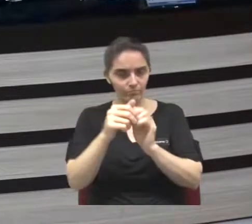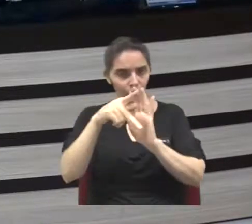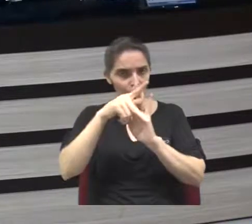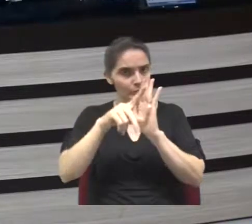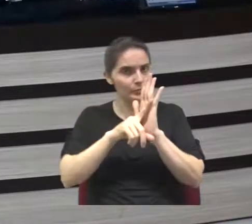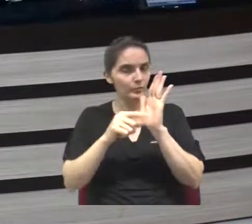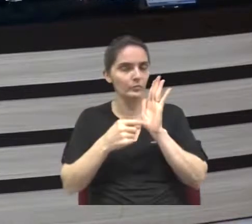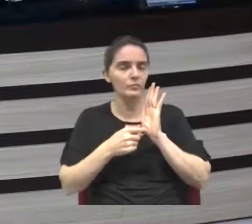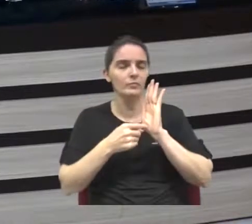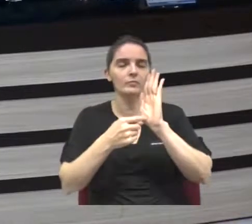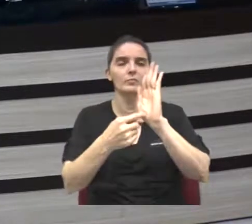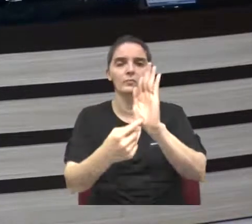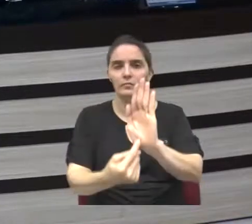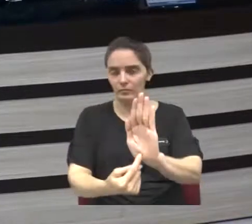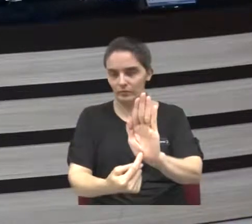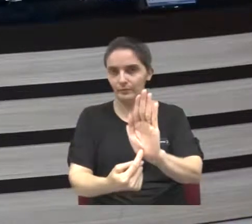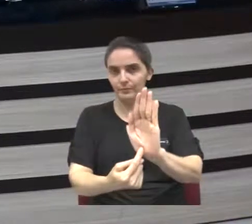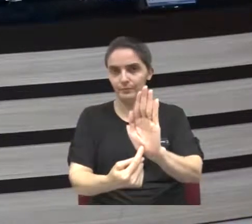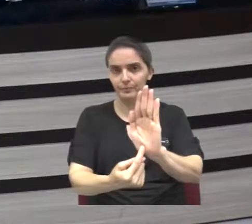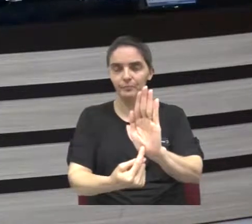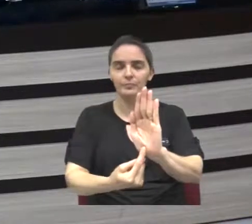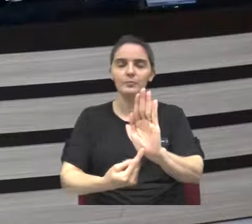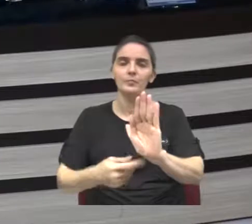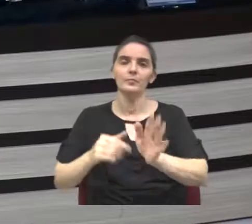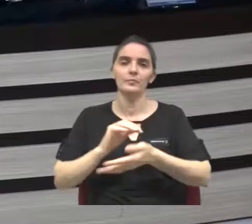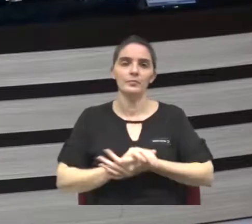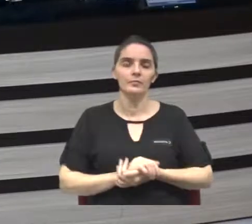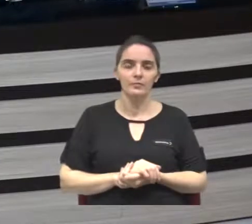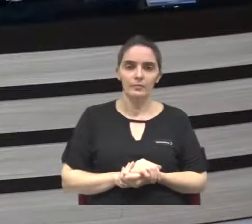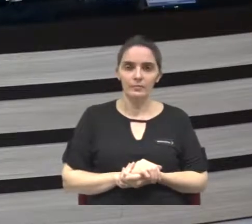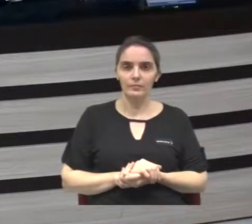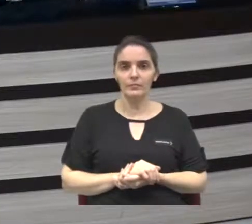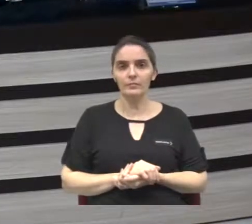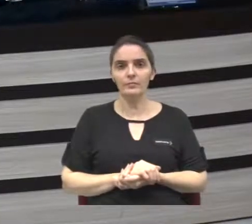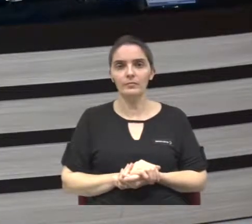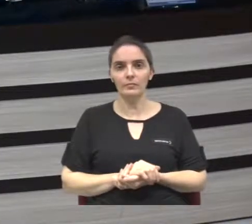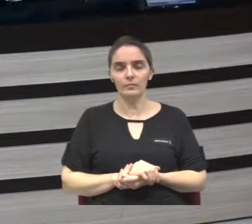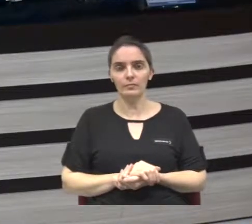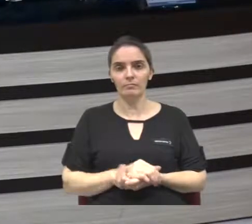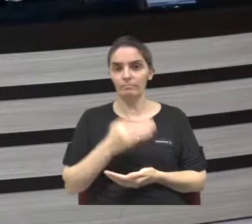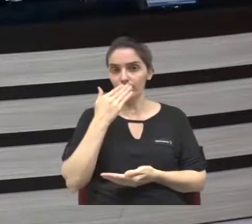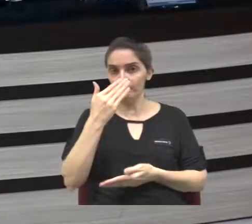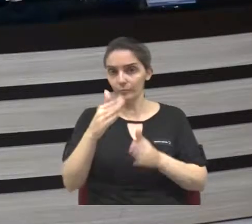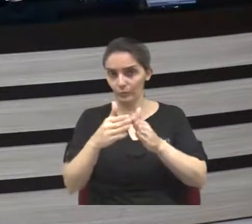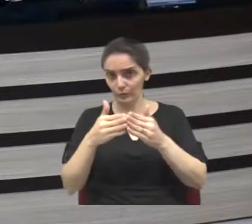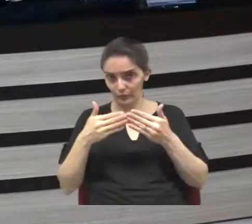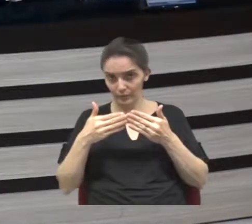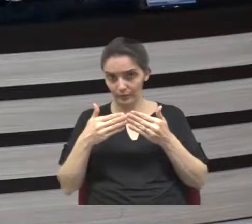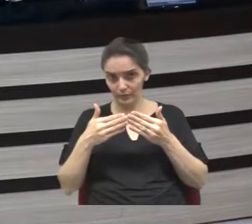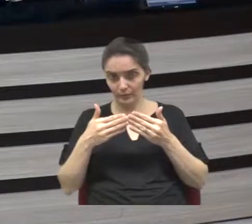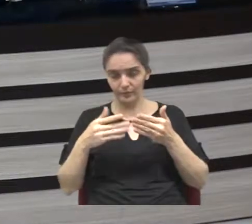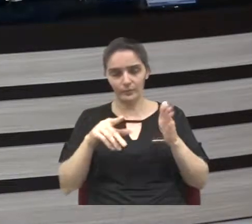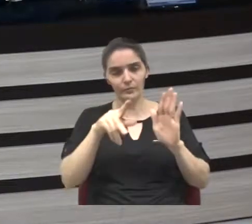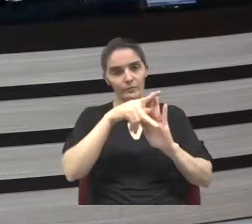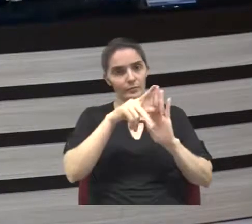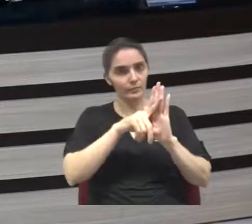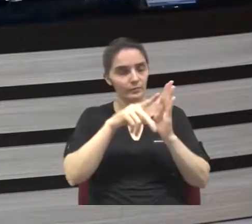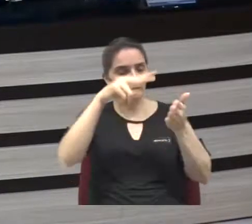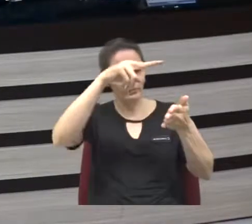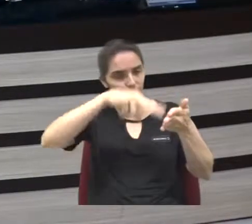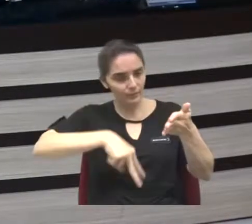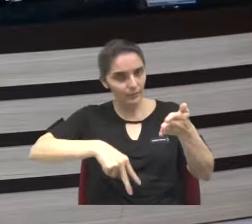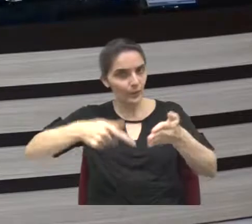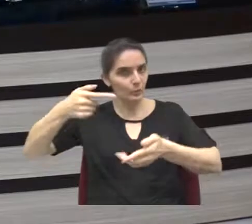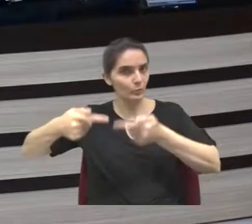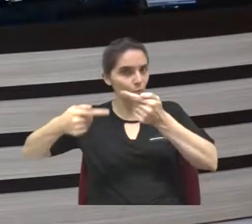do projeto de lei ora apresentado. Solicitamos que presente proposta de lei seja apreciada e discutida, ao final